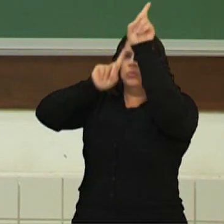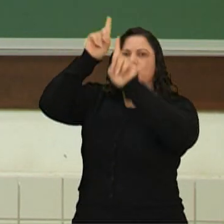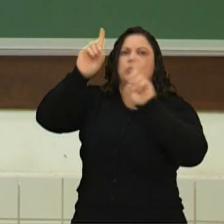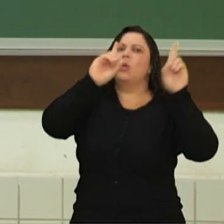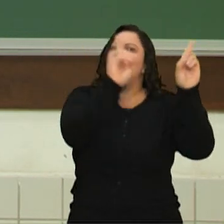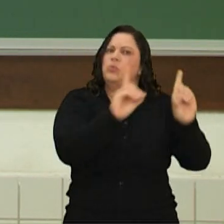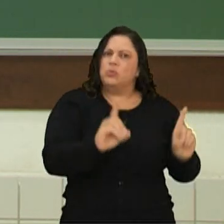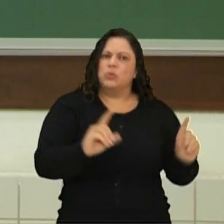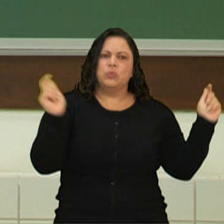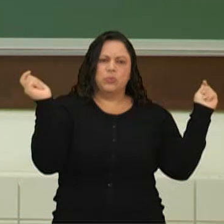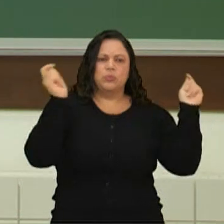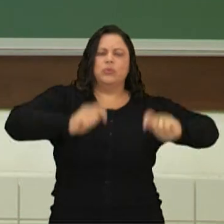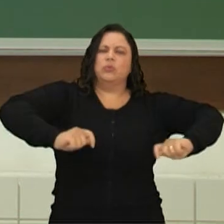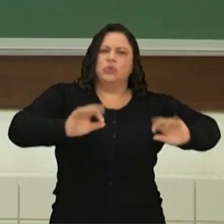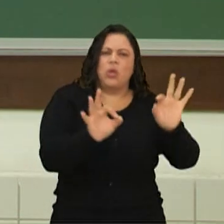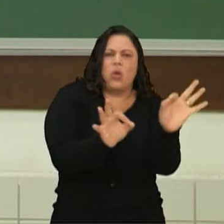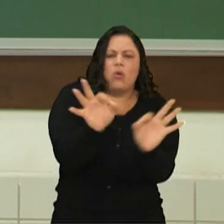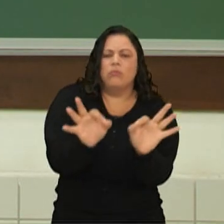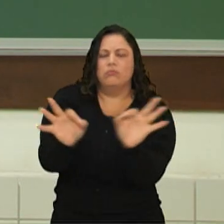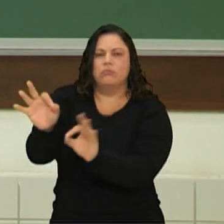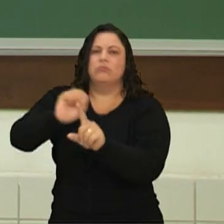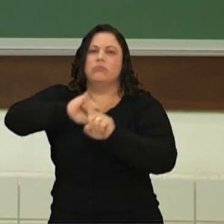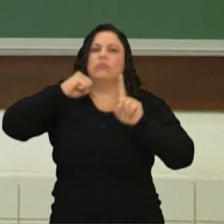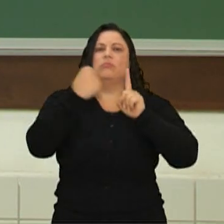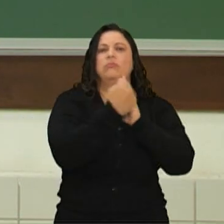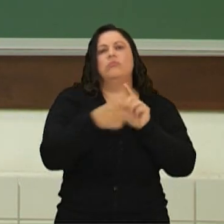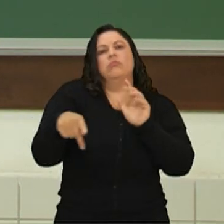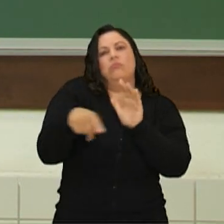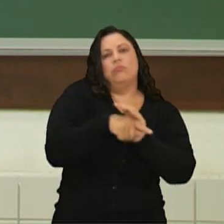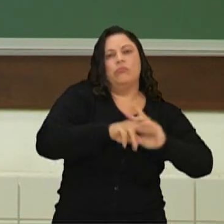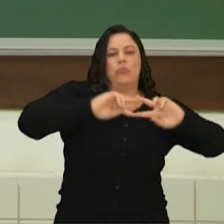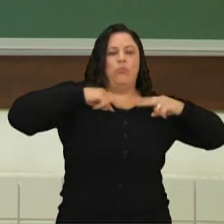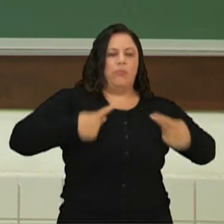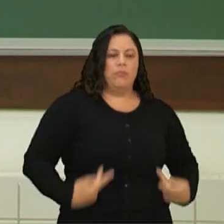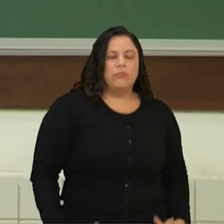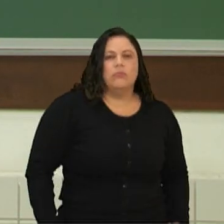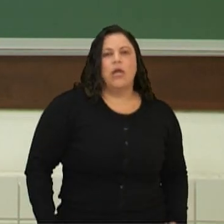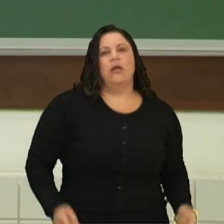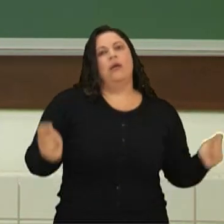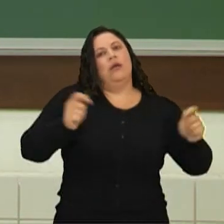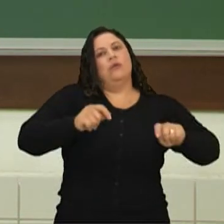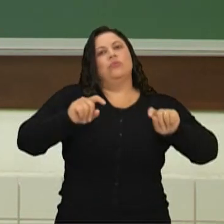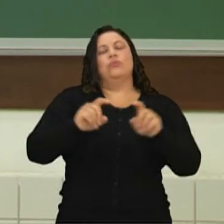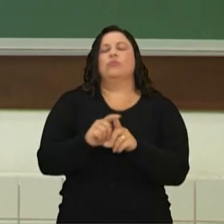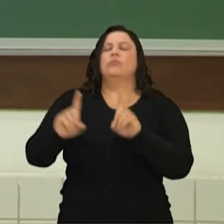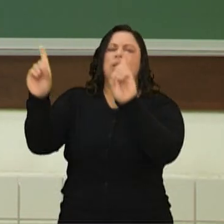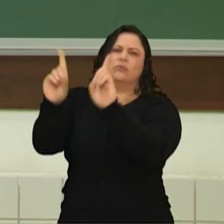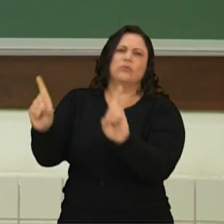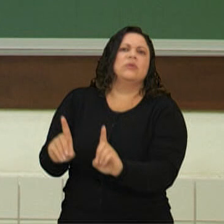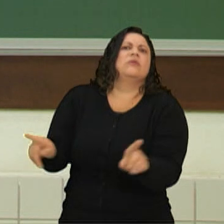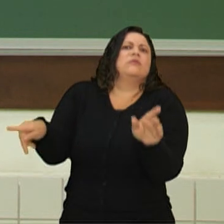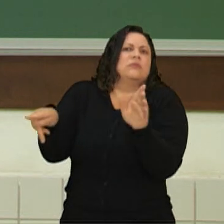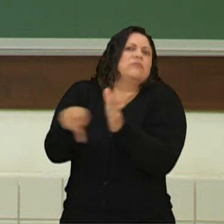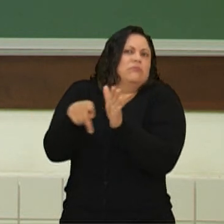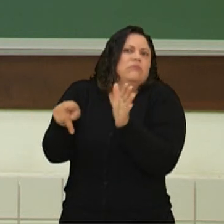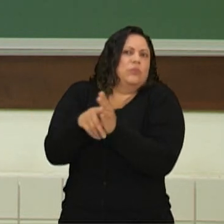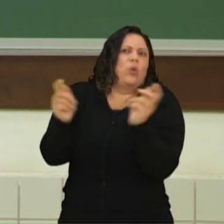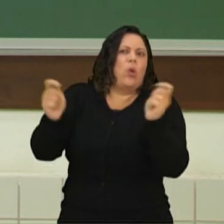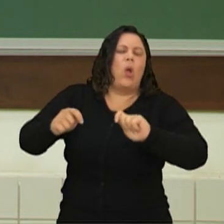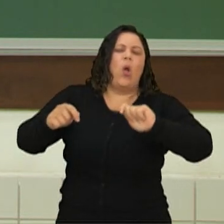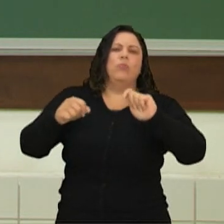podiam organizar a sociedade dos homens, né? Os judeus também tinham a ideia do código moral, em que, por